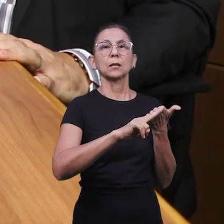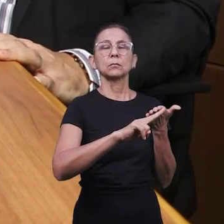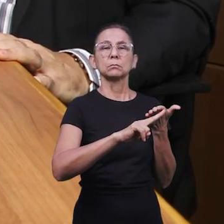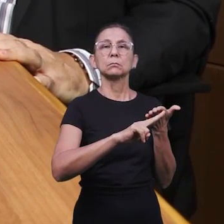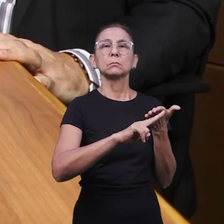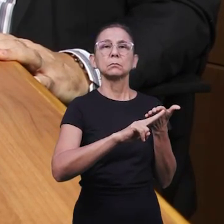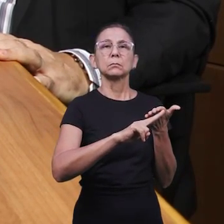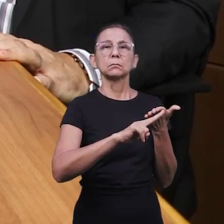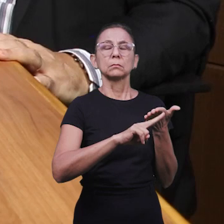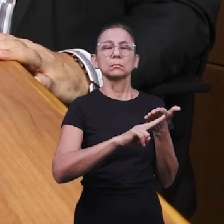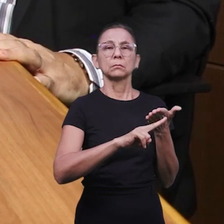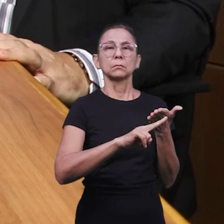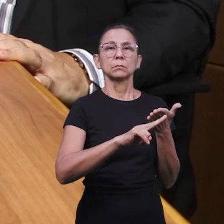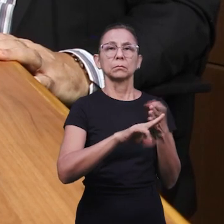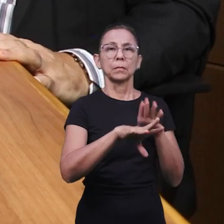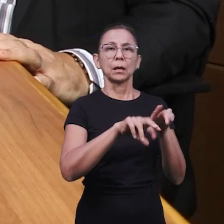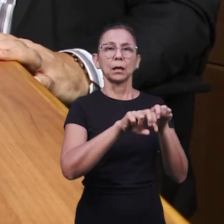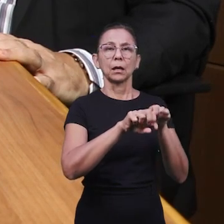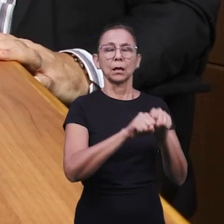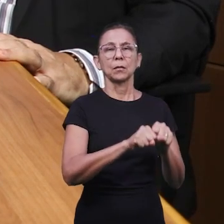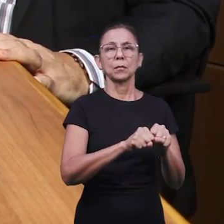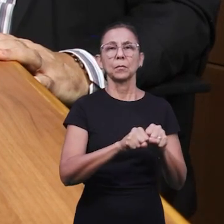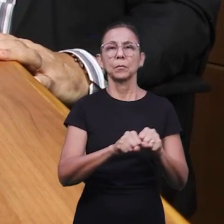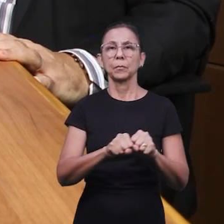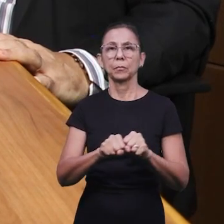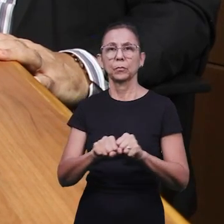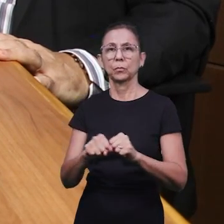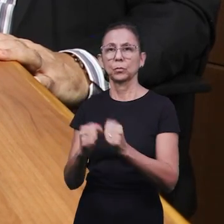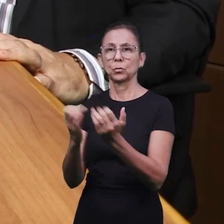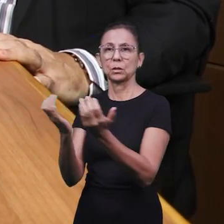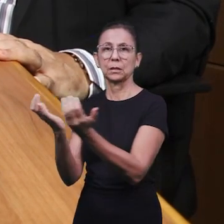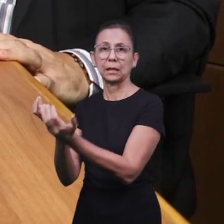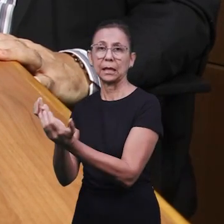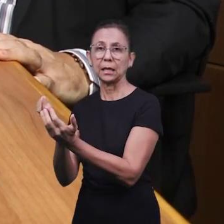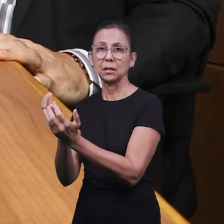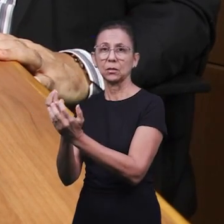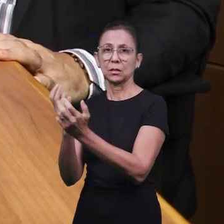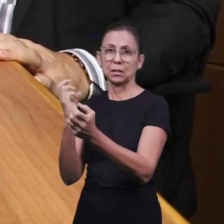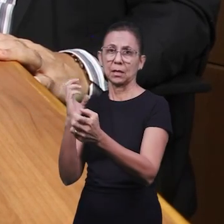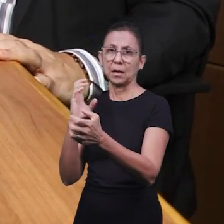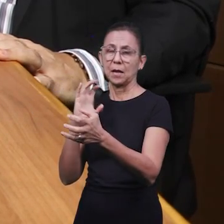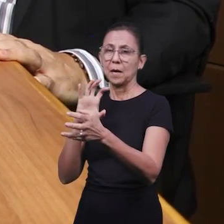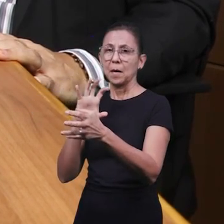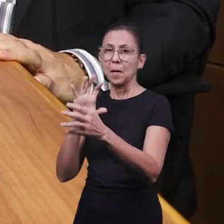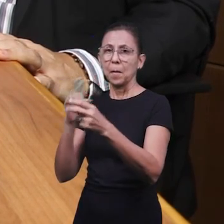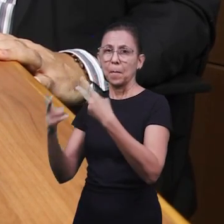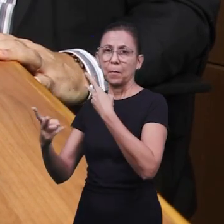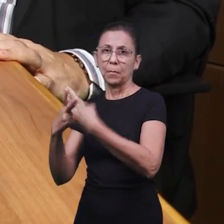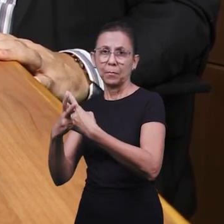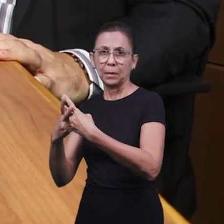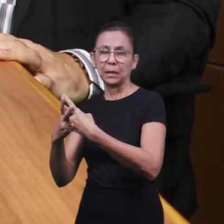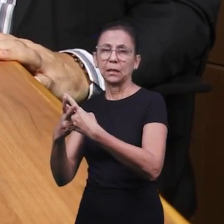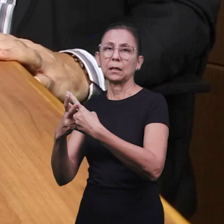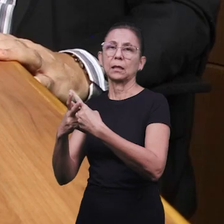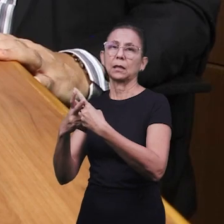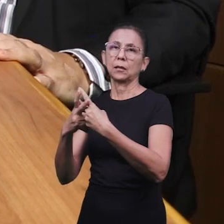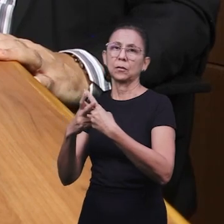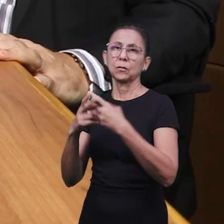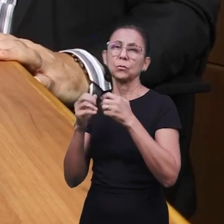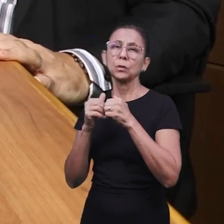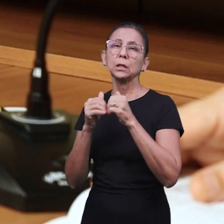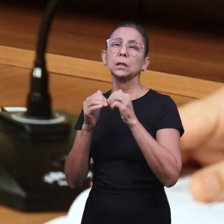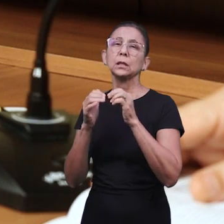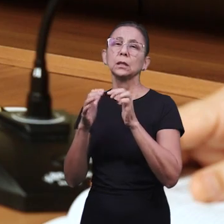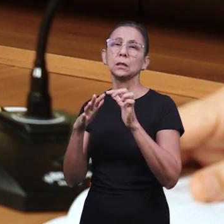para prender, levar acorrentado os chamados cristãos. Foram chamados depois, né? Os primeiros crentes da